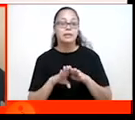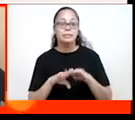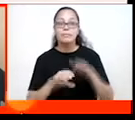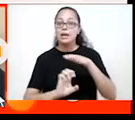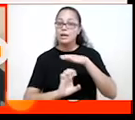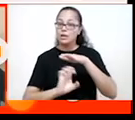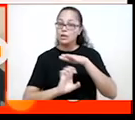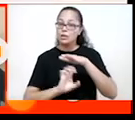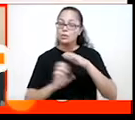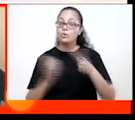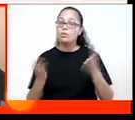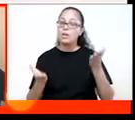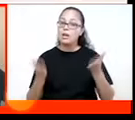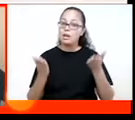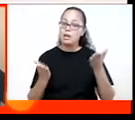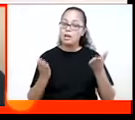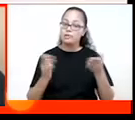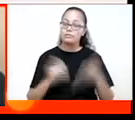né?